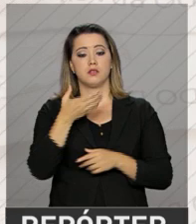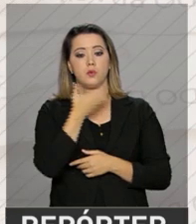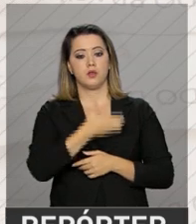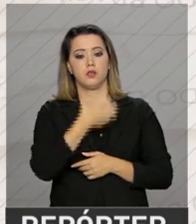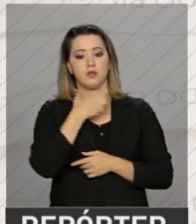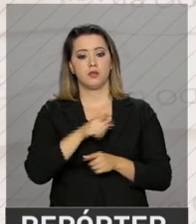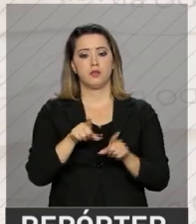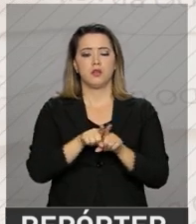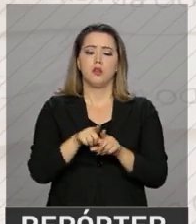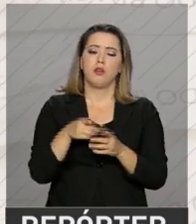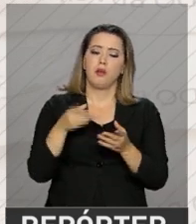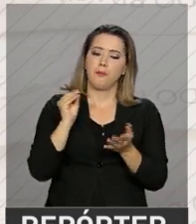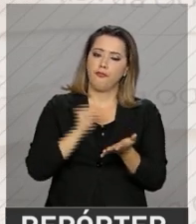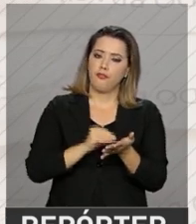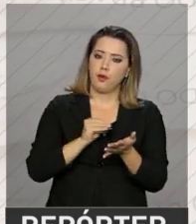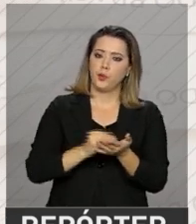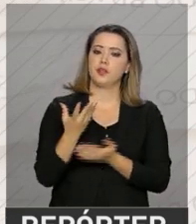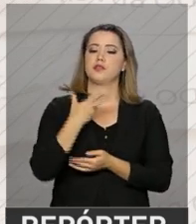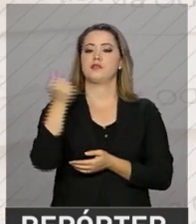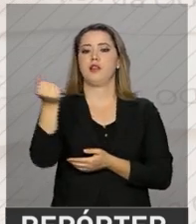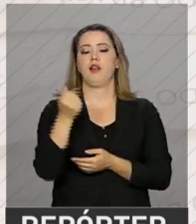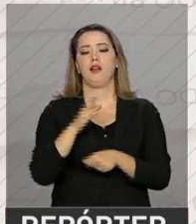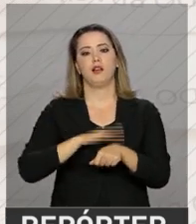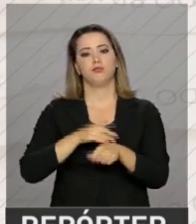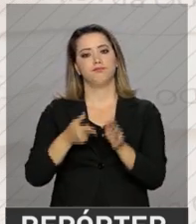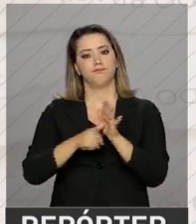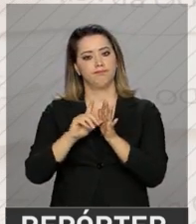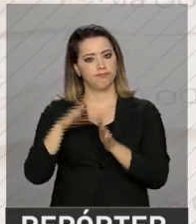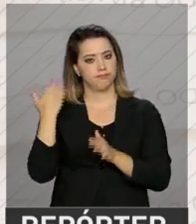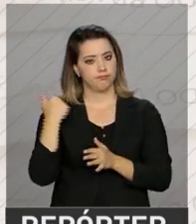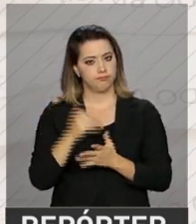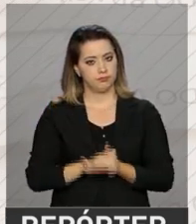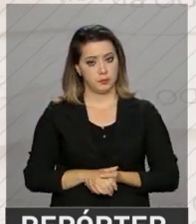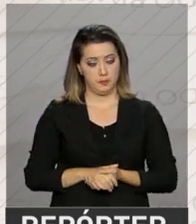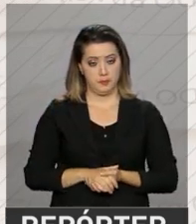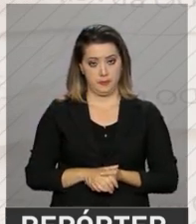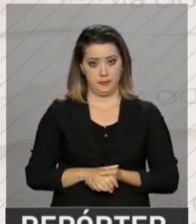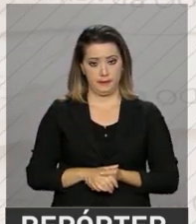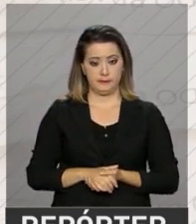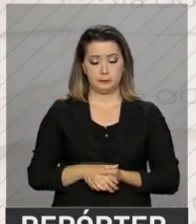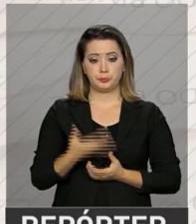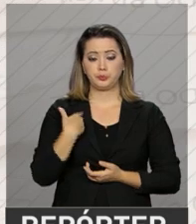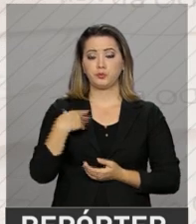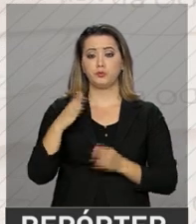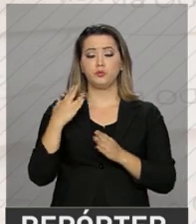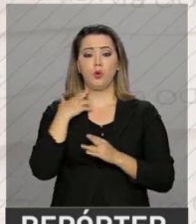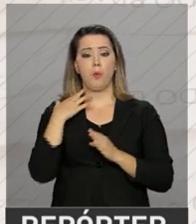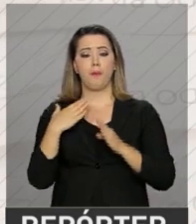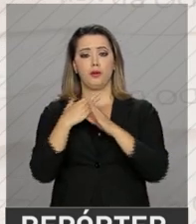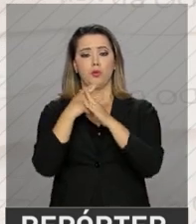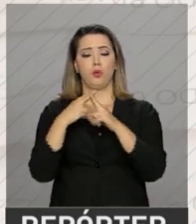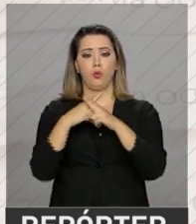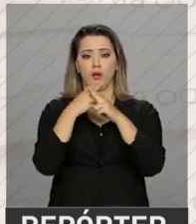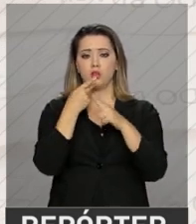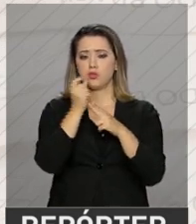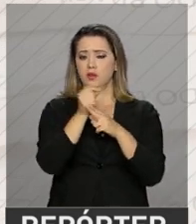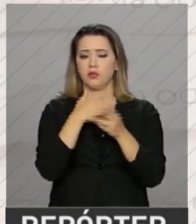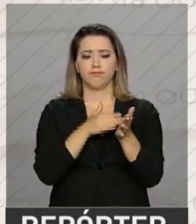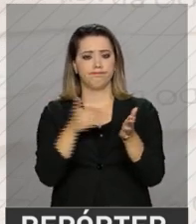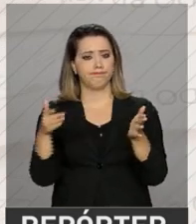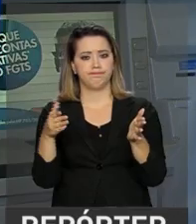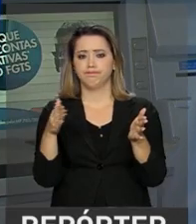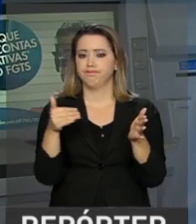dezembro e para aqueles que não sacaram nas etapas anteriores de acordo com a caixa o prazo não vai ser